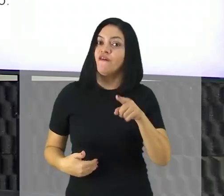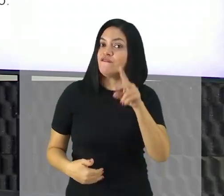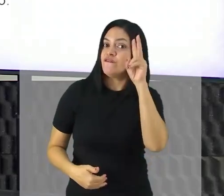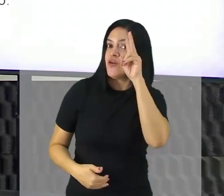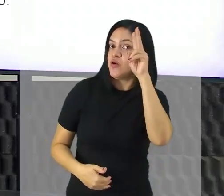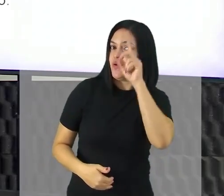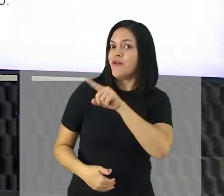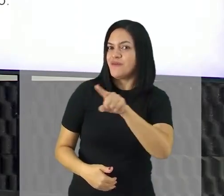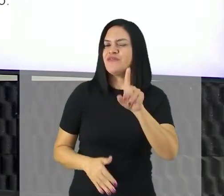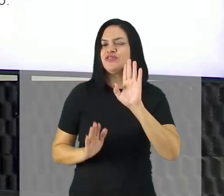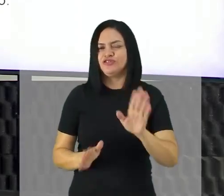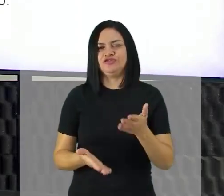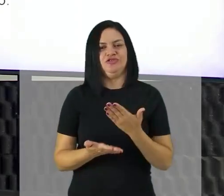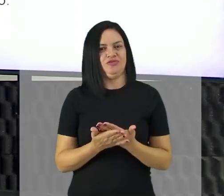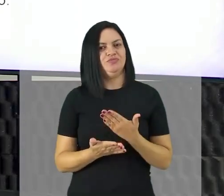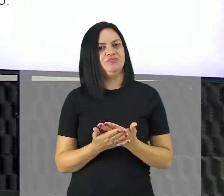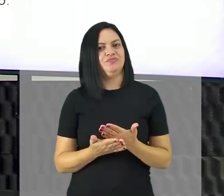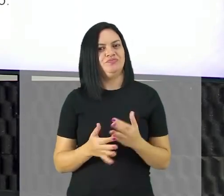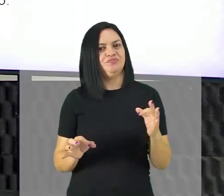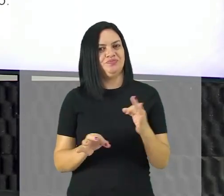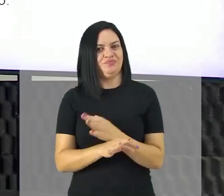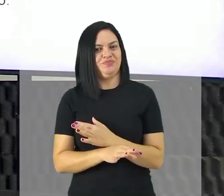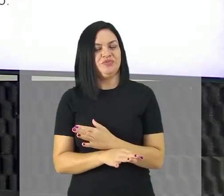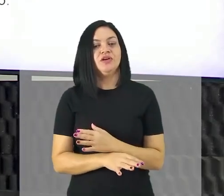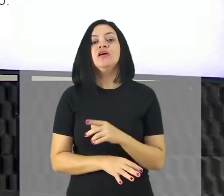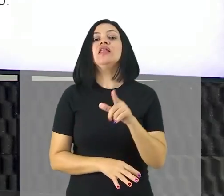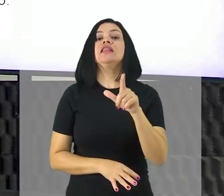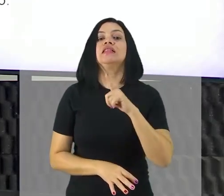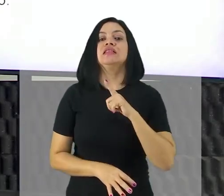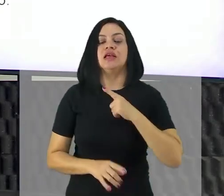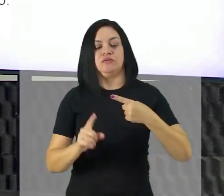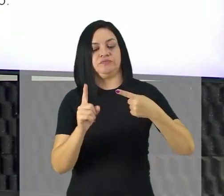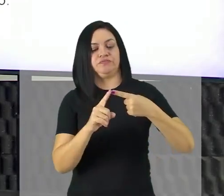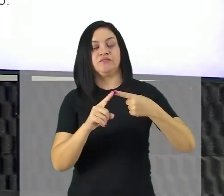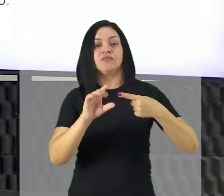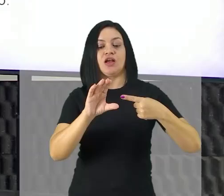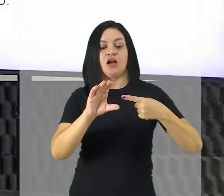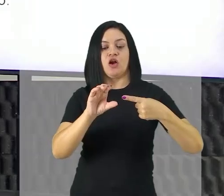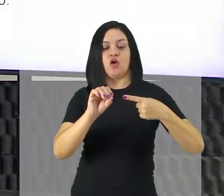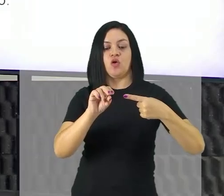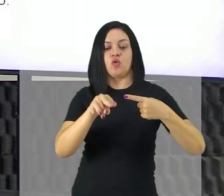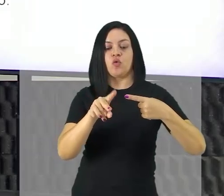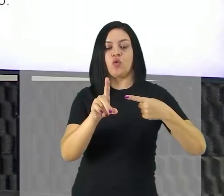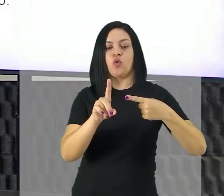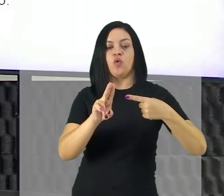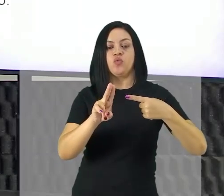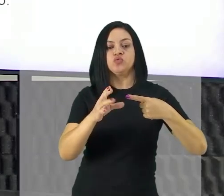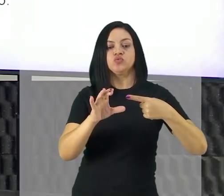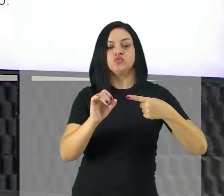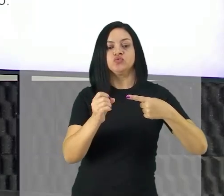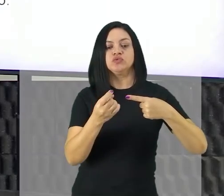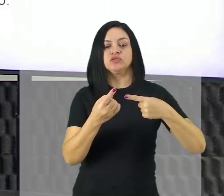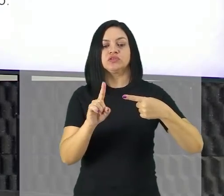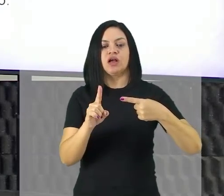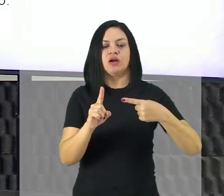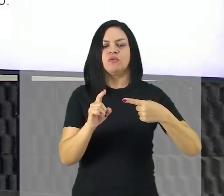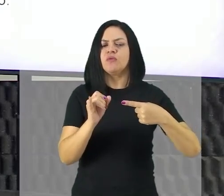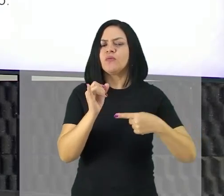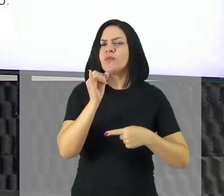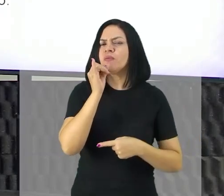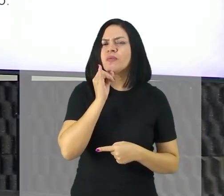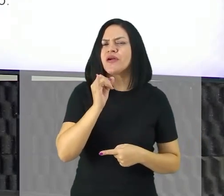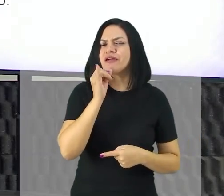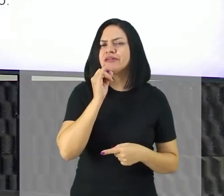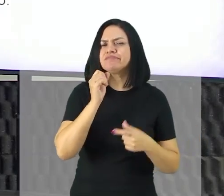vocês aqui, que vocês já estudaram isso. Então nós temos a condução. A condução, um exemplo clássico da